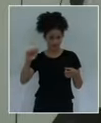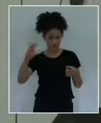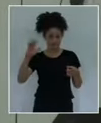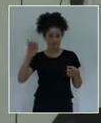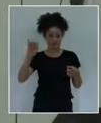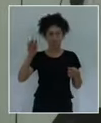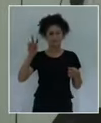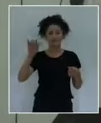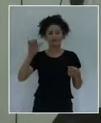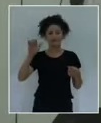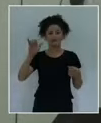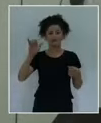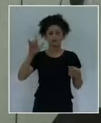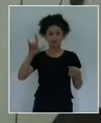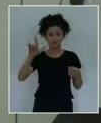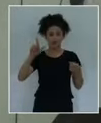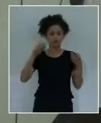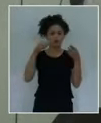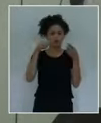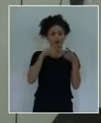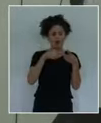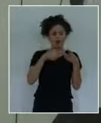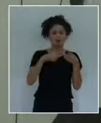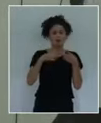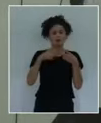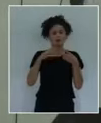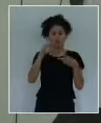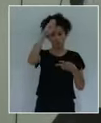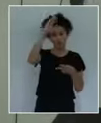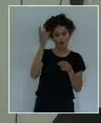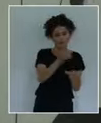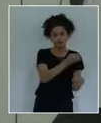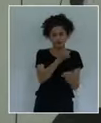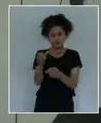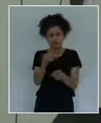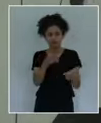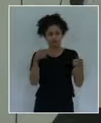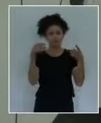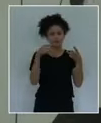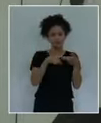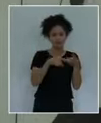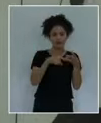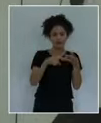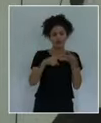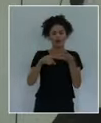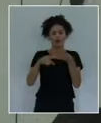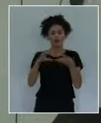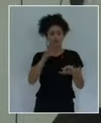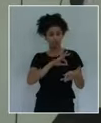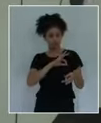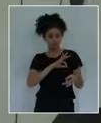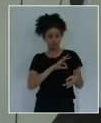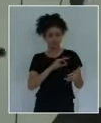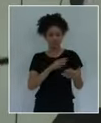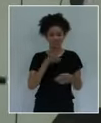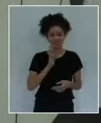todas as informações que são dadas por esses órgãos competentes, para que as informações sejam corretas e